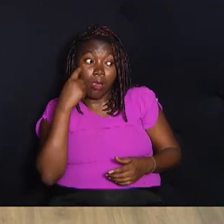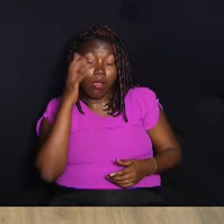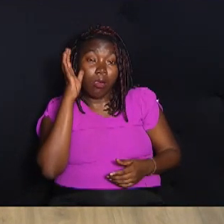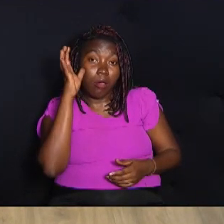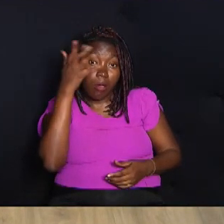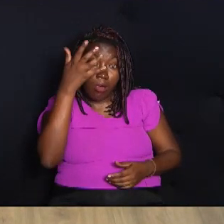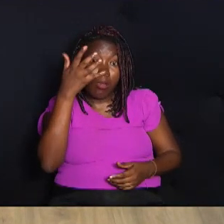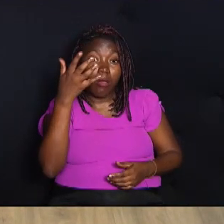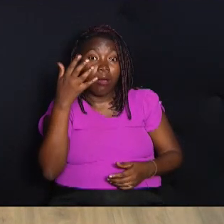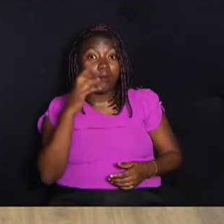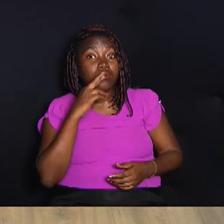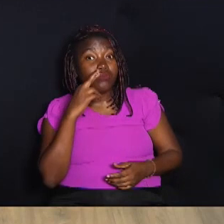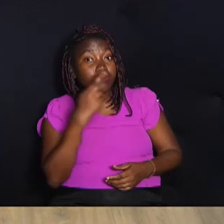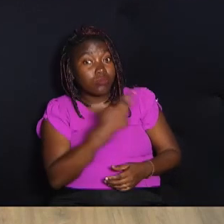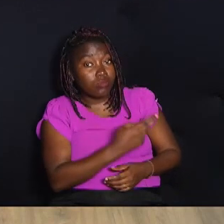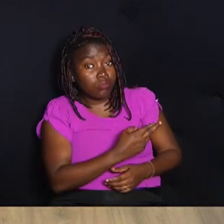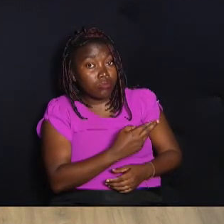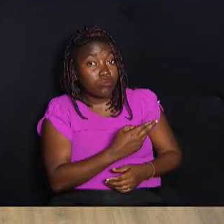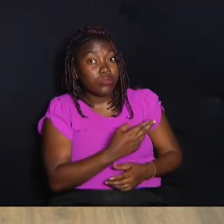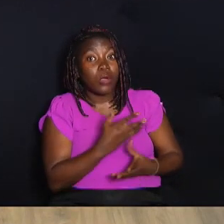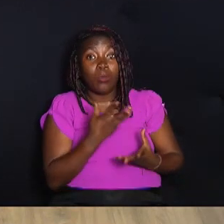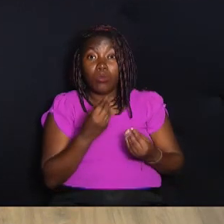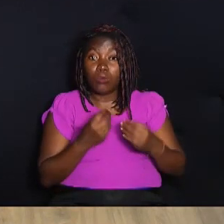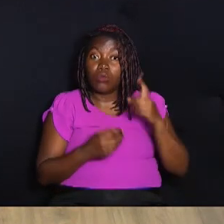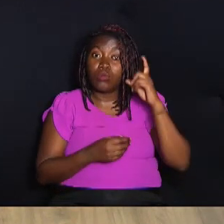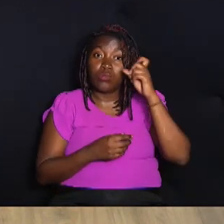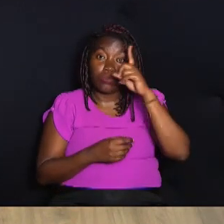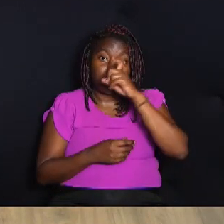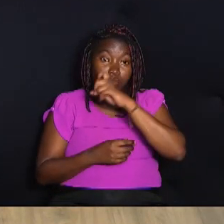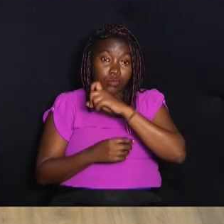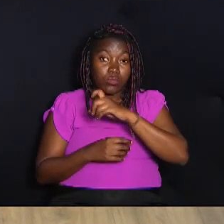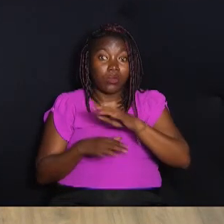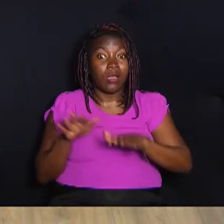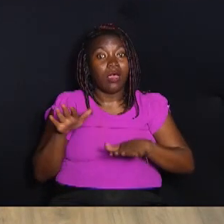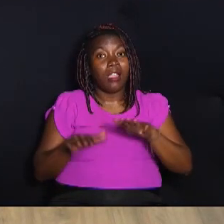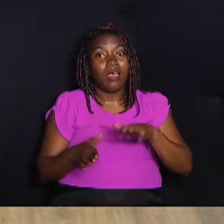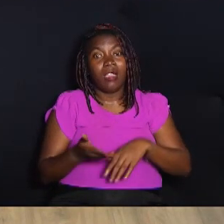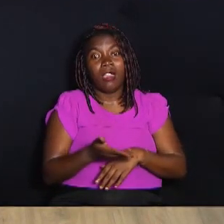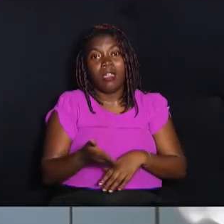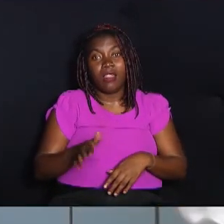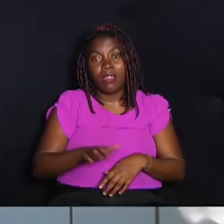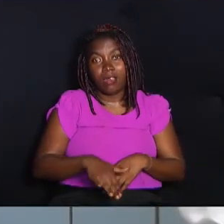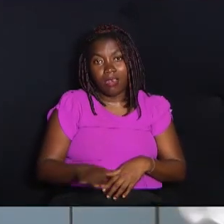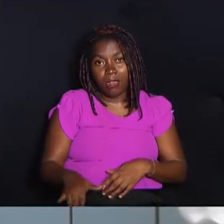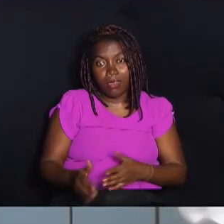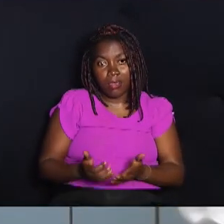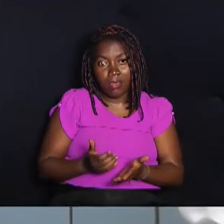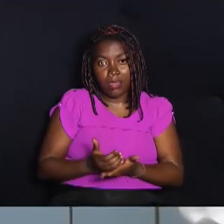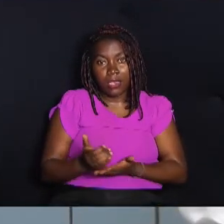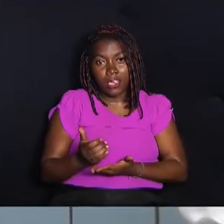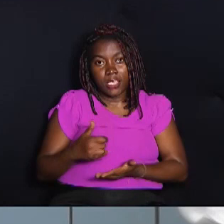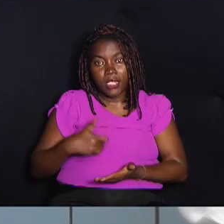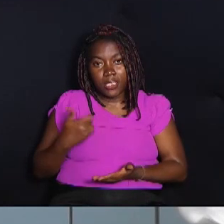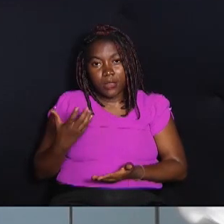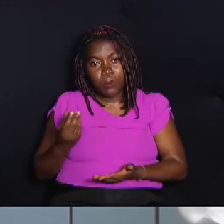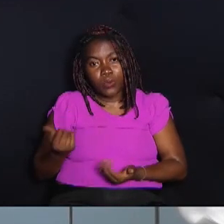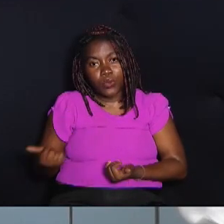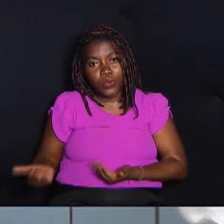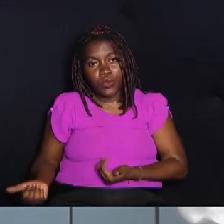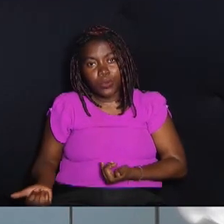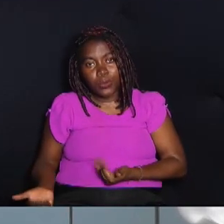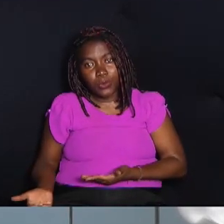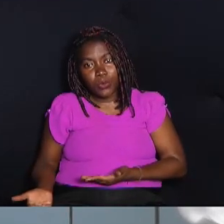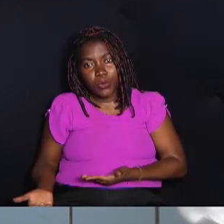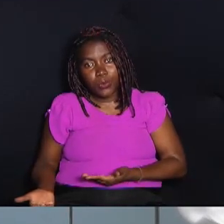o contraponto. Então é muito complicado e talvez essas crianças que começarem numa idade muito tenra, né, ou muito